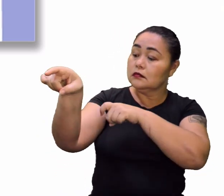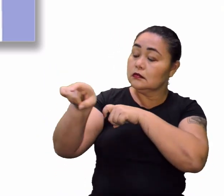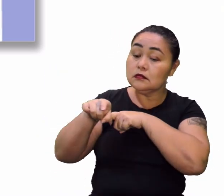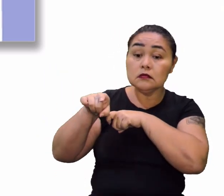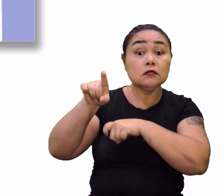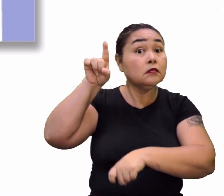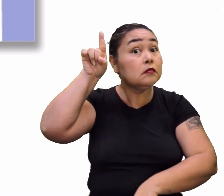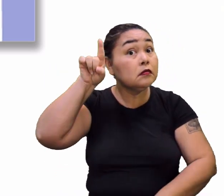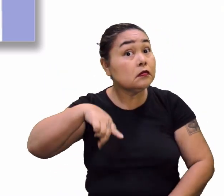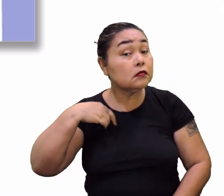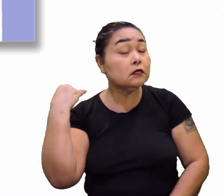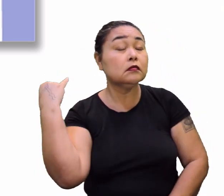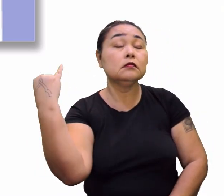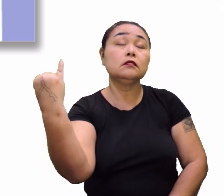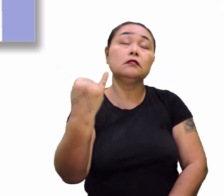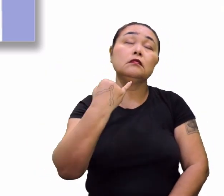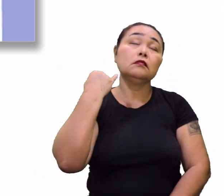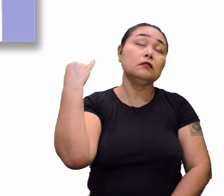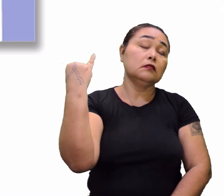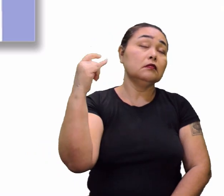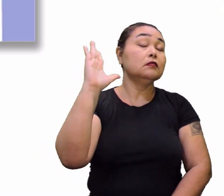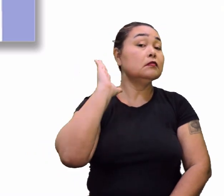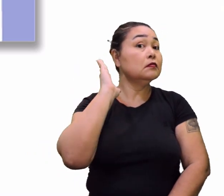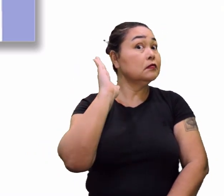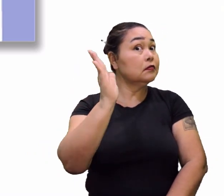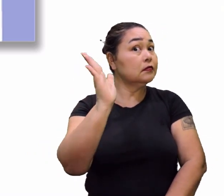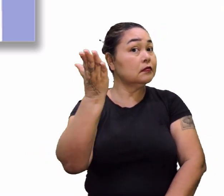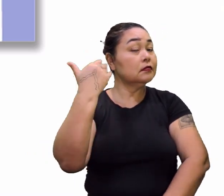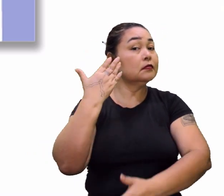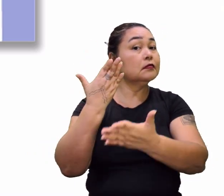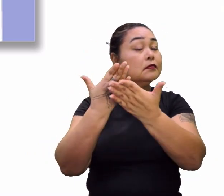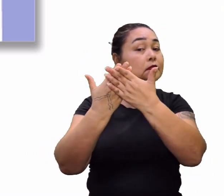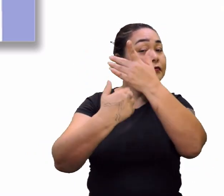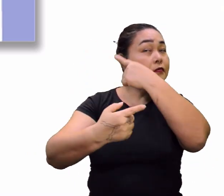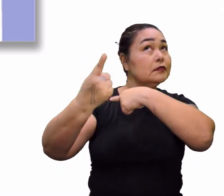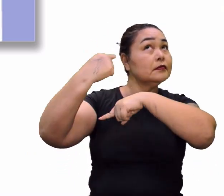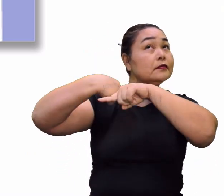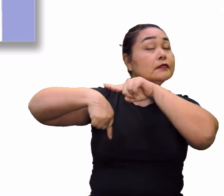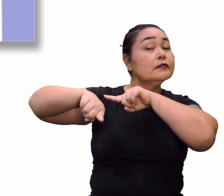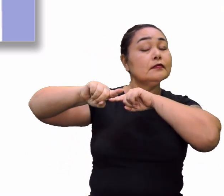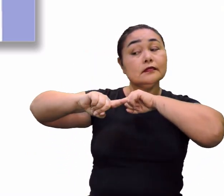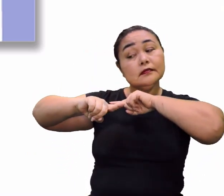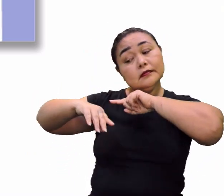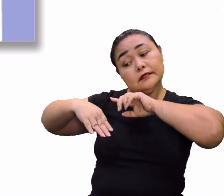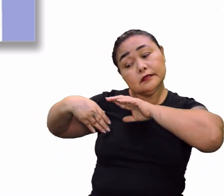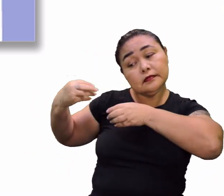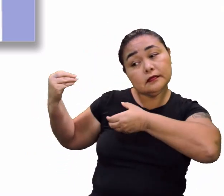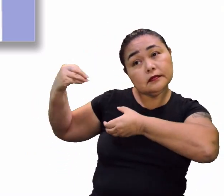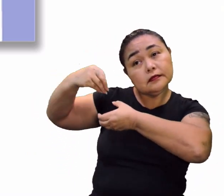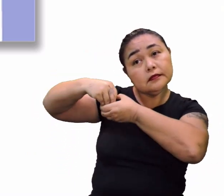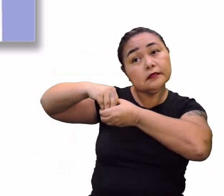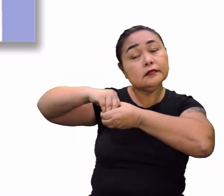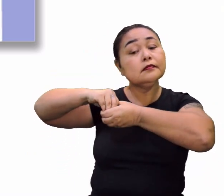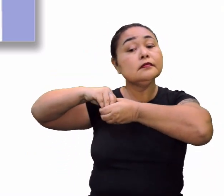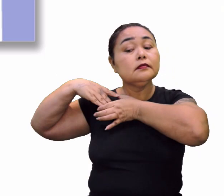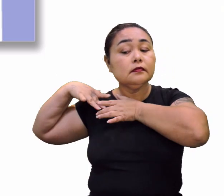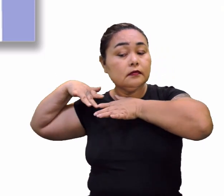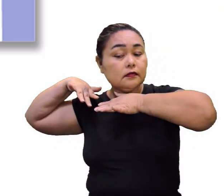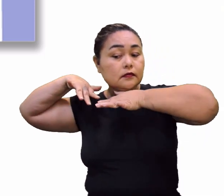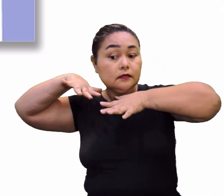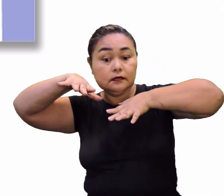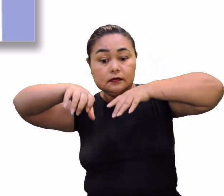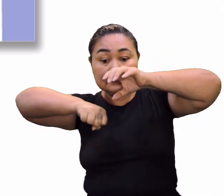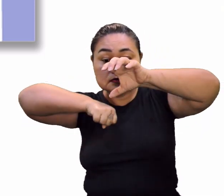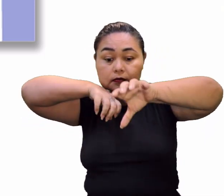foram importantíssimas, que já até vimos em aulas anteriores, para o processo de ocupação bem